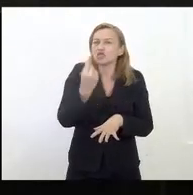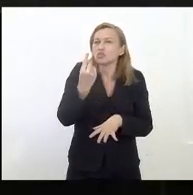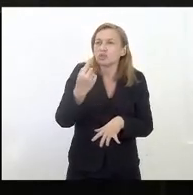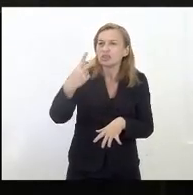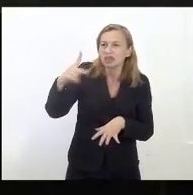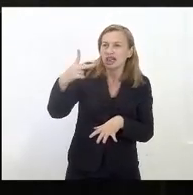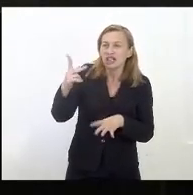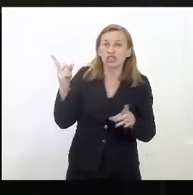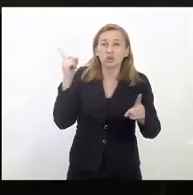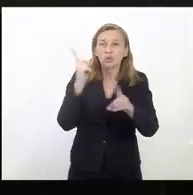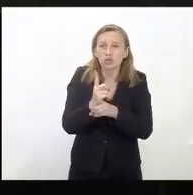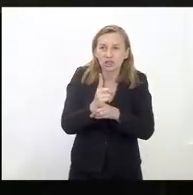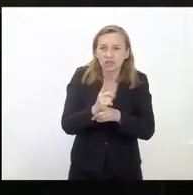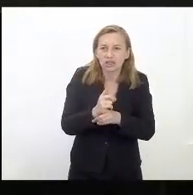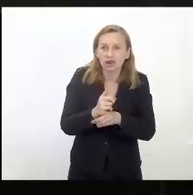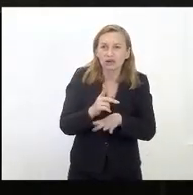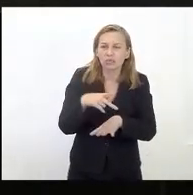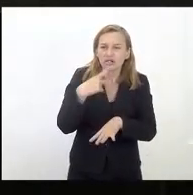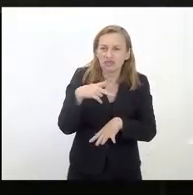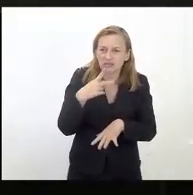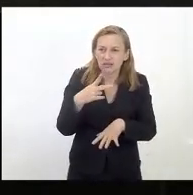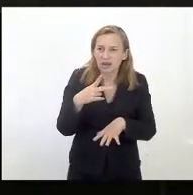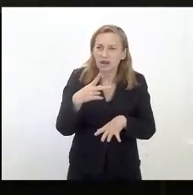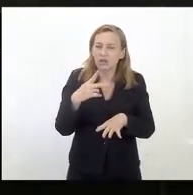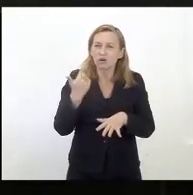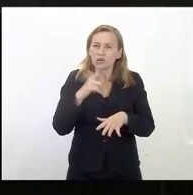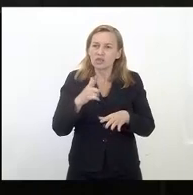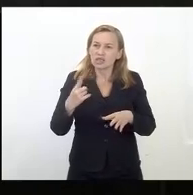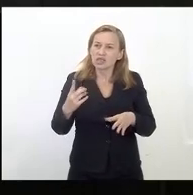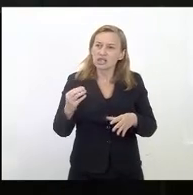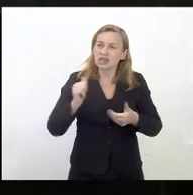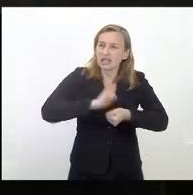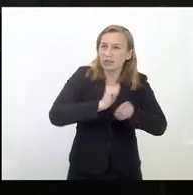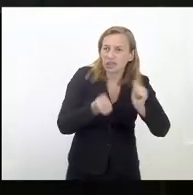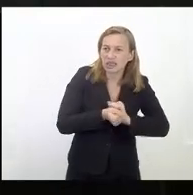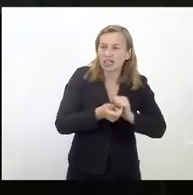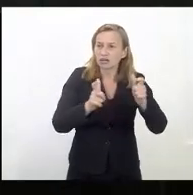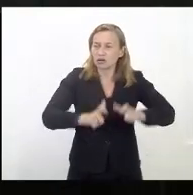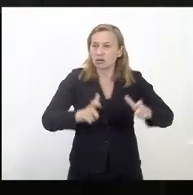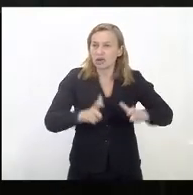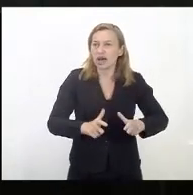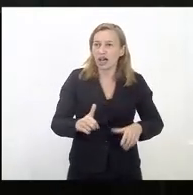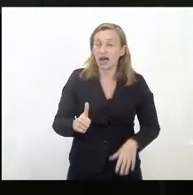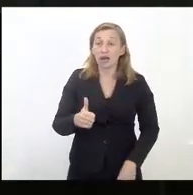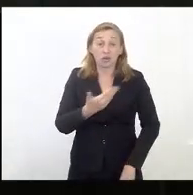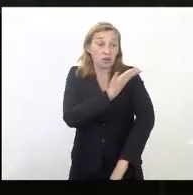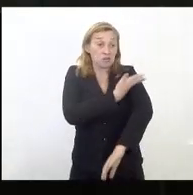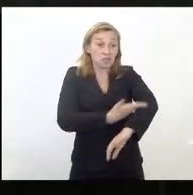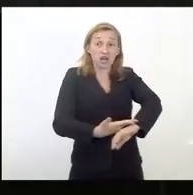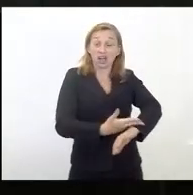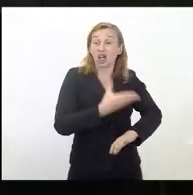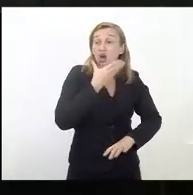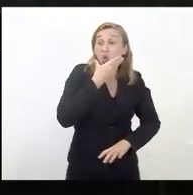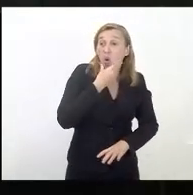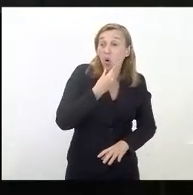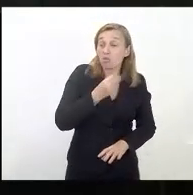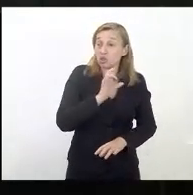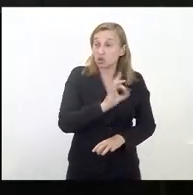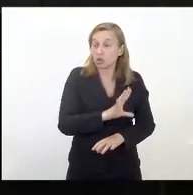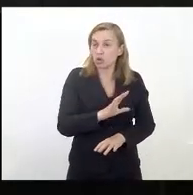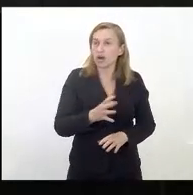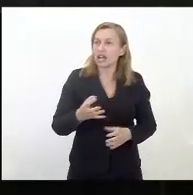delas que encontrava e se afirmar naquela comunidade predominantemente branca e masculina não é e